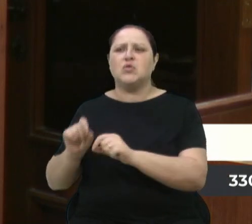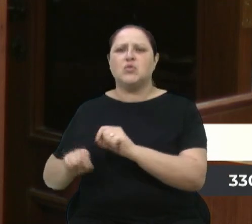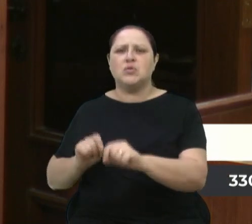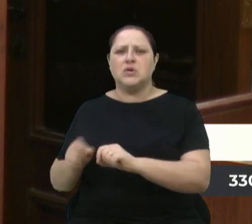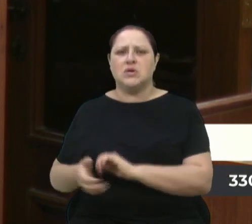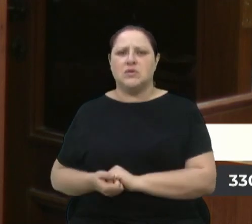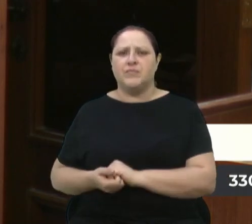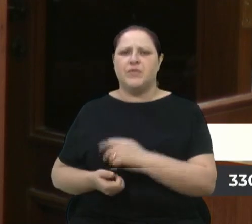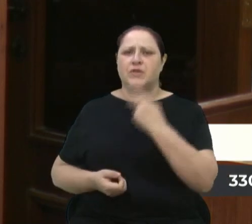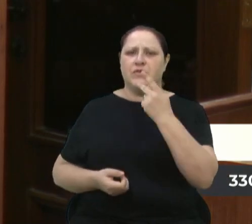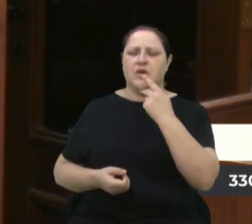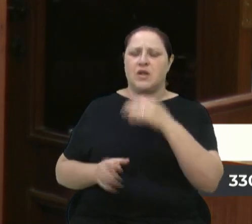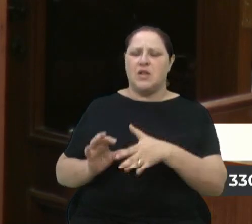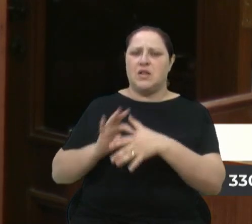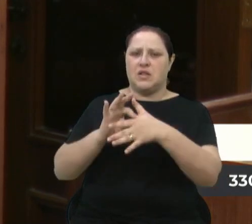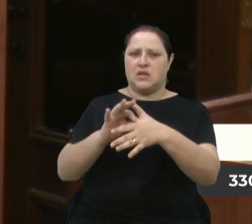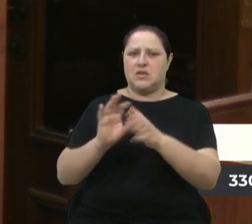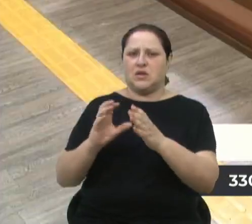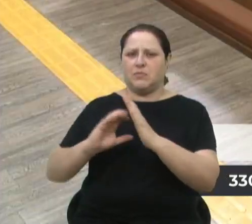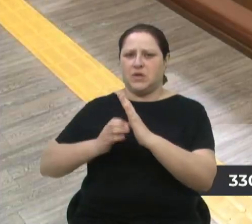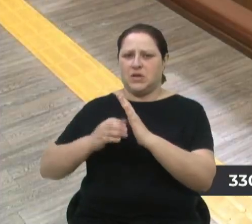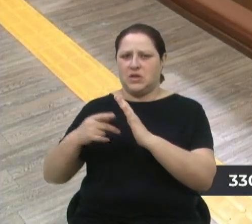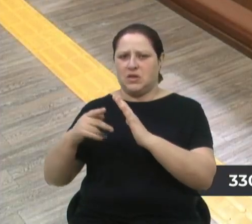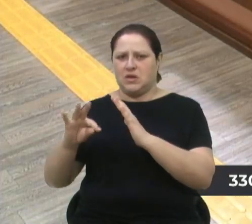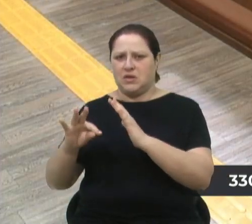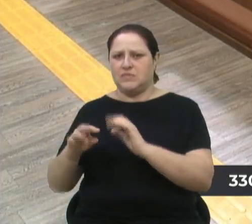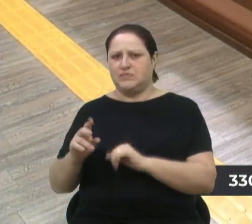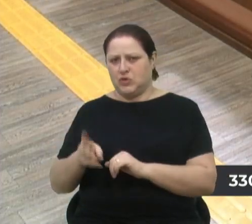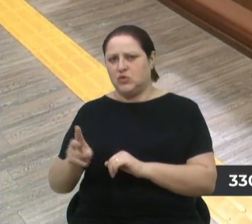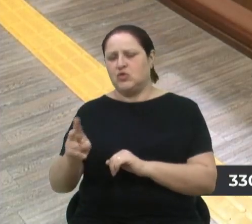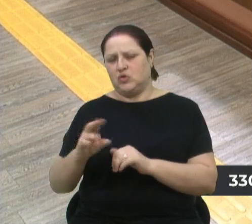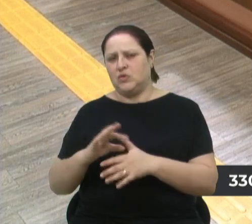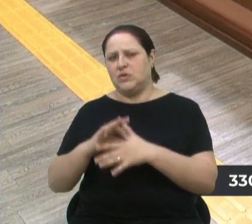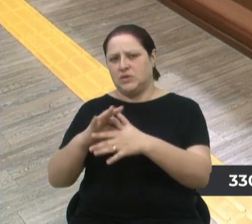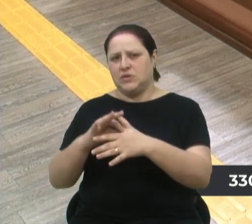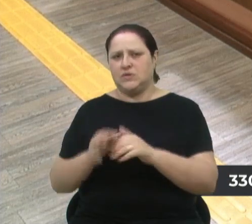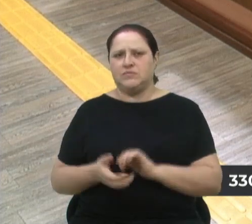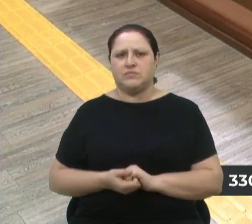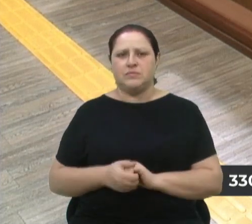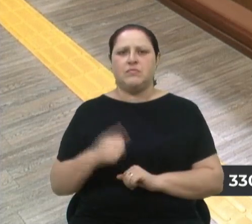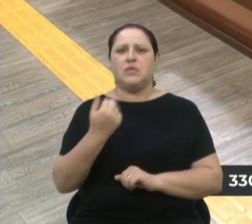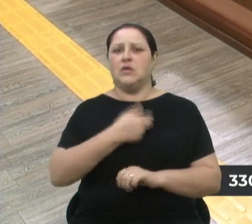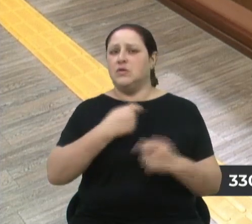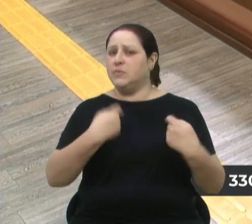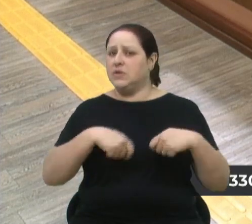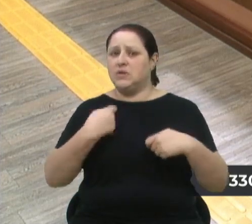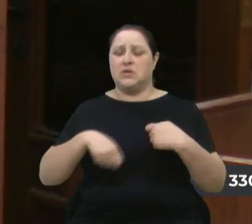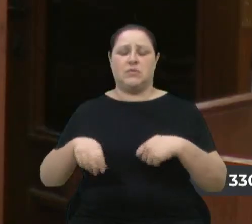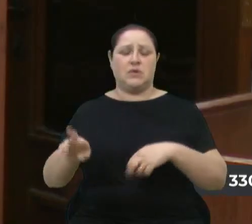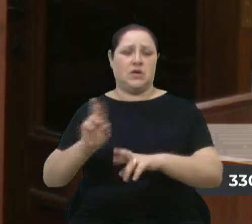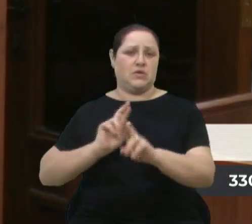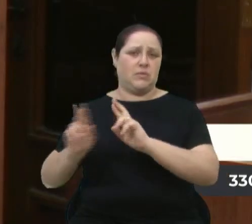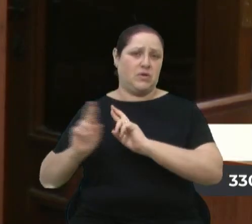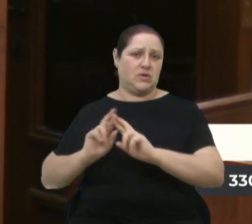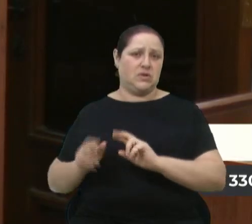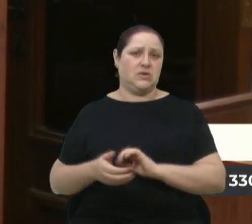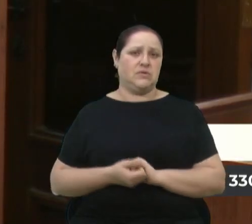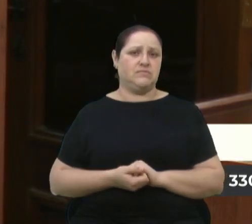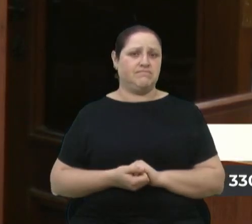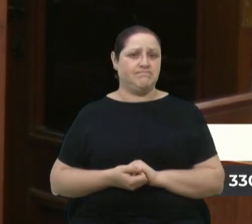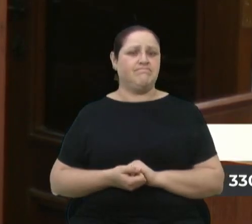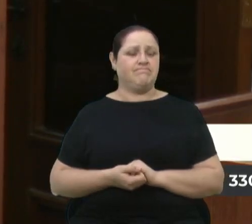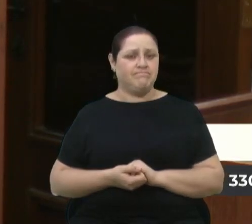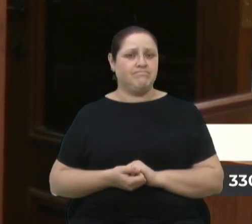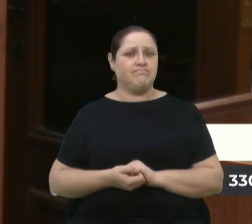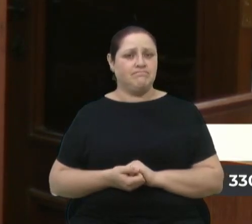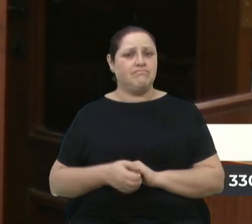Uma declaração de líder da bancada do PT, presidente. Segue a declaração de líder Lucas Carenhato. Precisamos de respostas. É bem